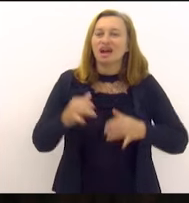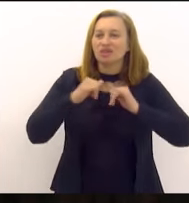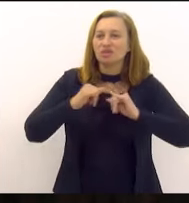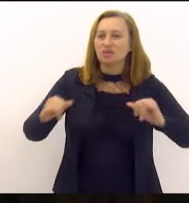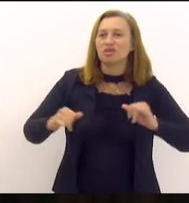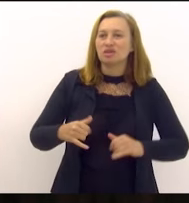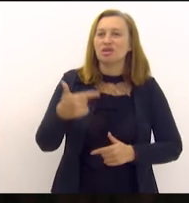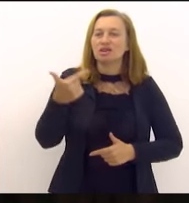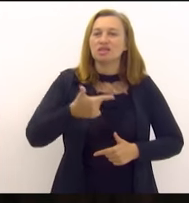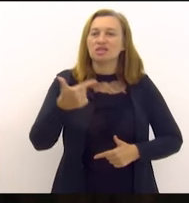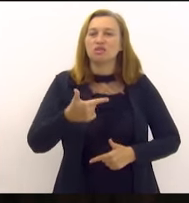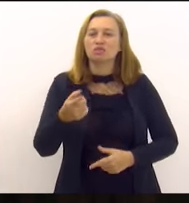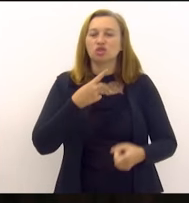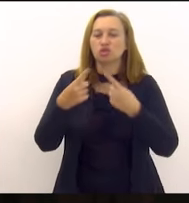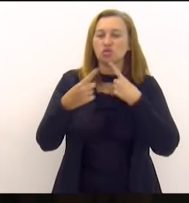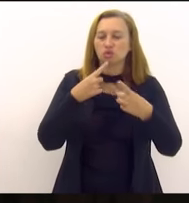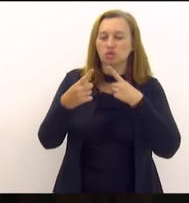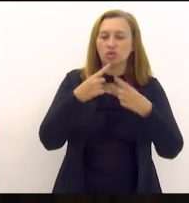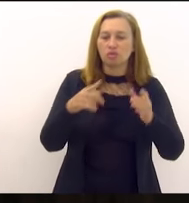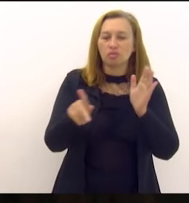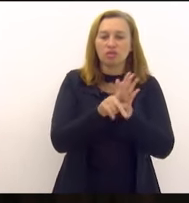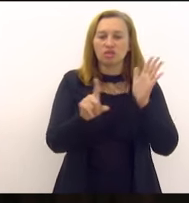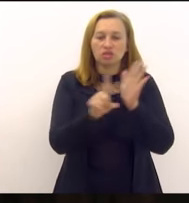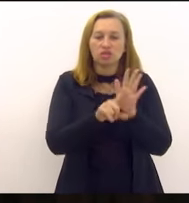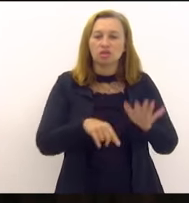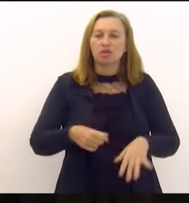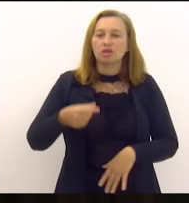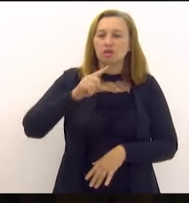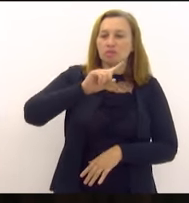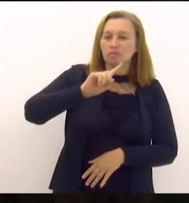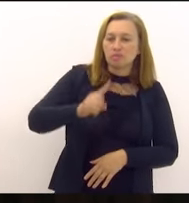segunda discussão, redação do vencido, projeto de lei número